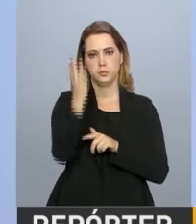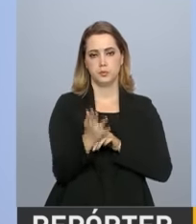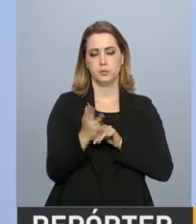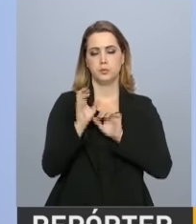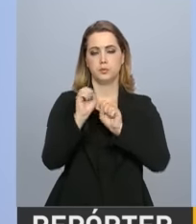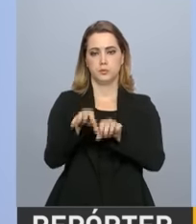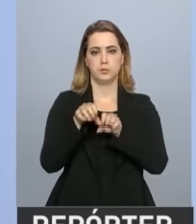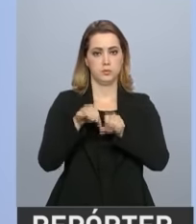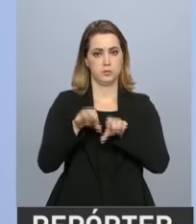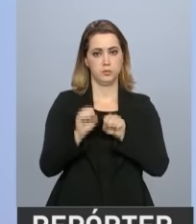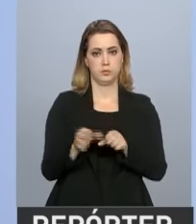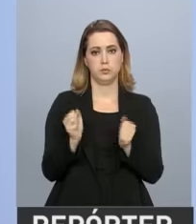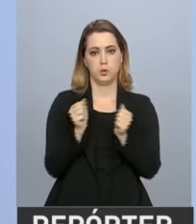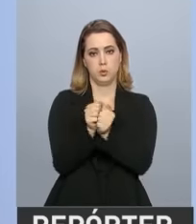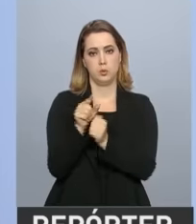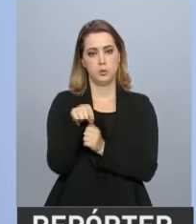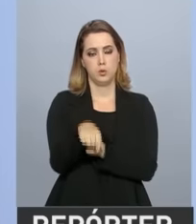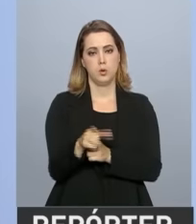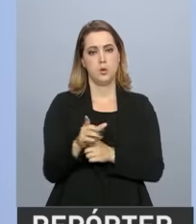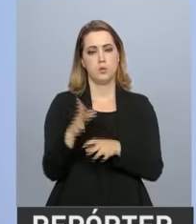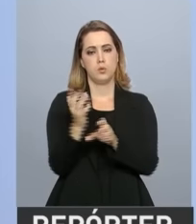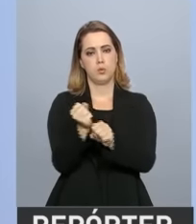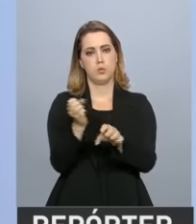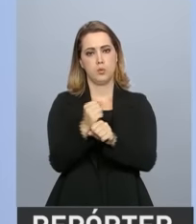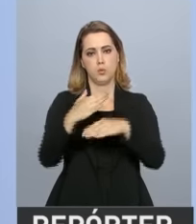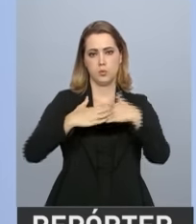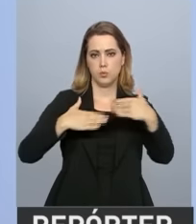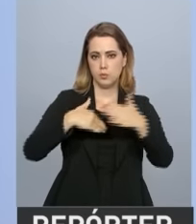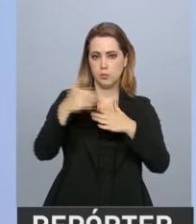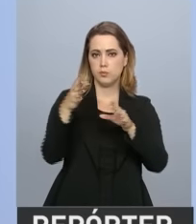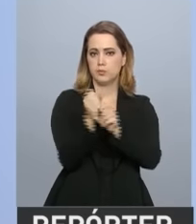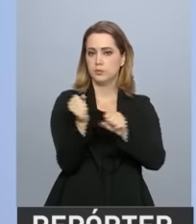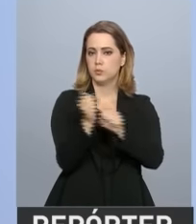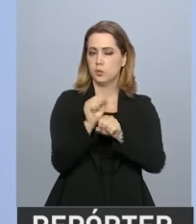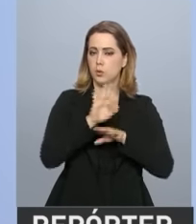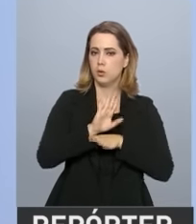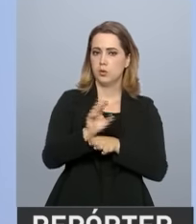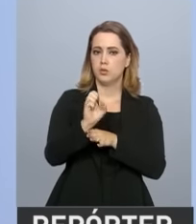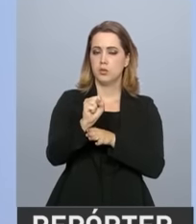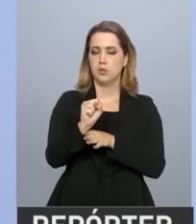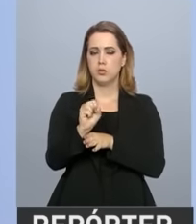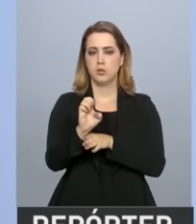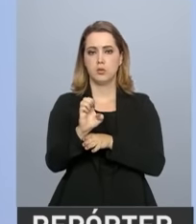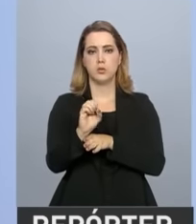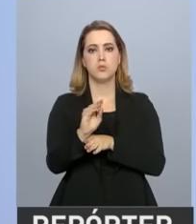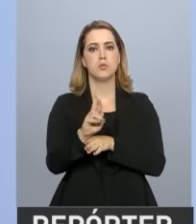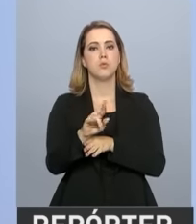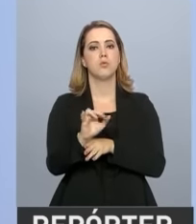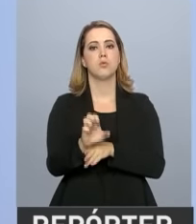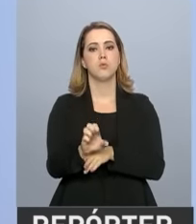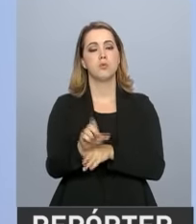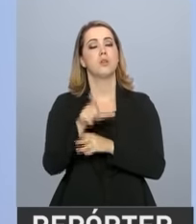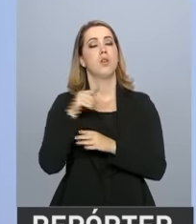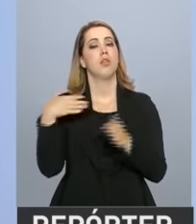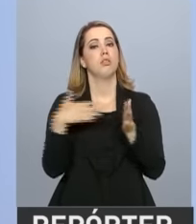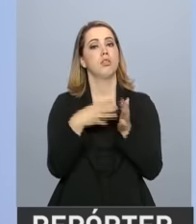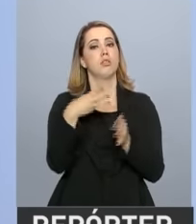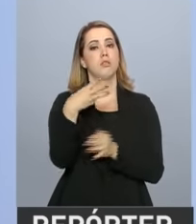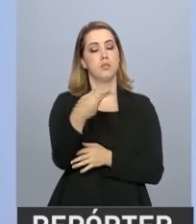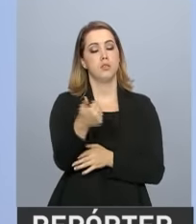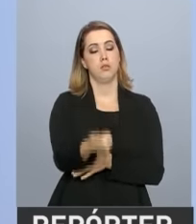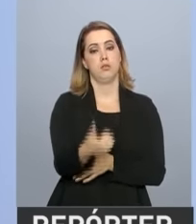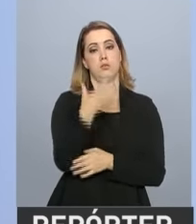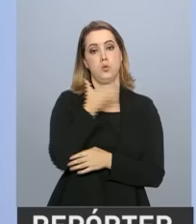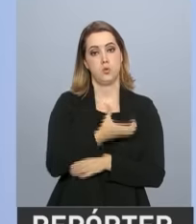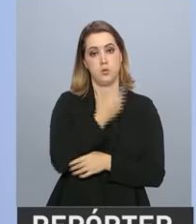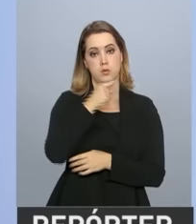empresas, junto com seus contadores, com apoio do Sebrae, para elas até 31 de dezembro deste